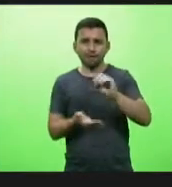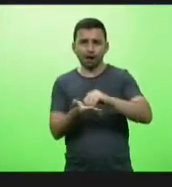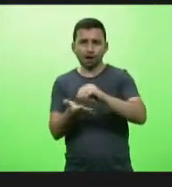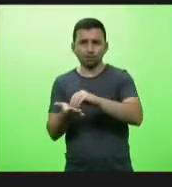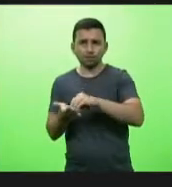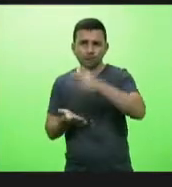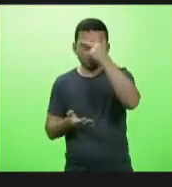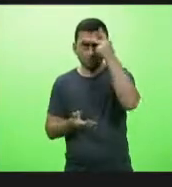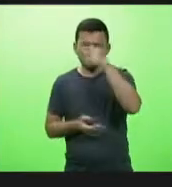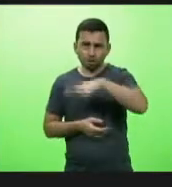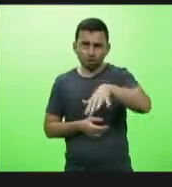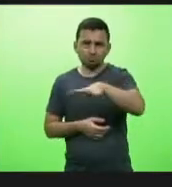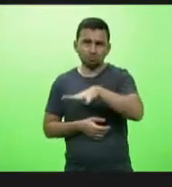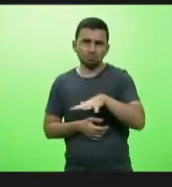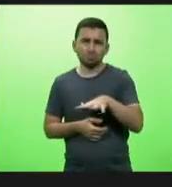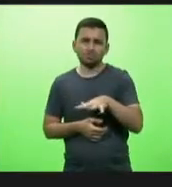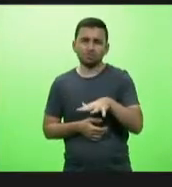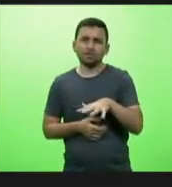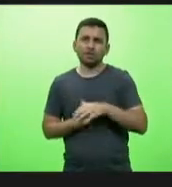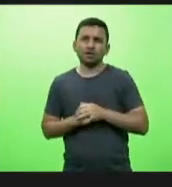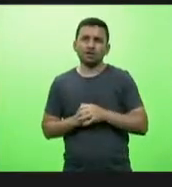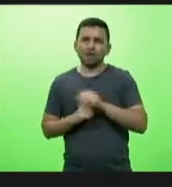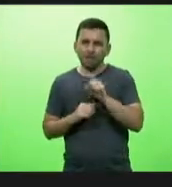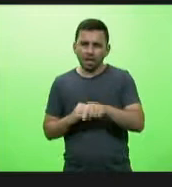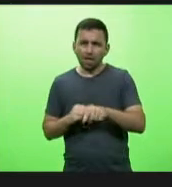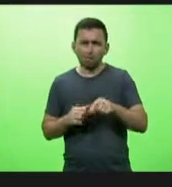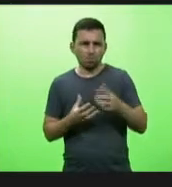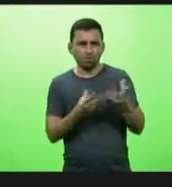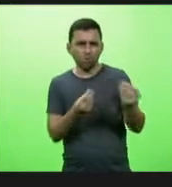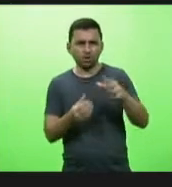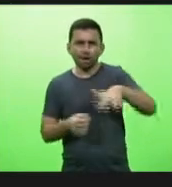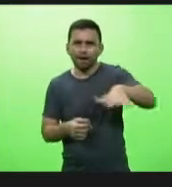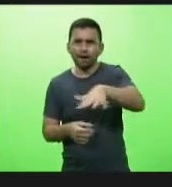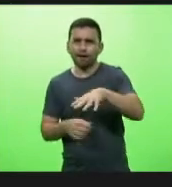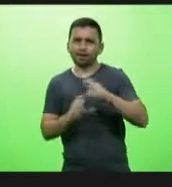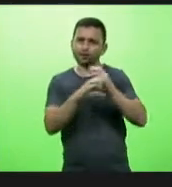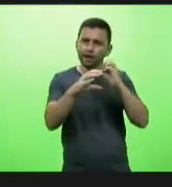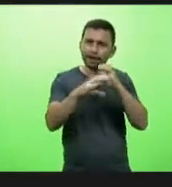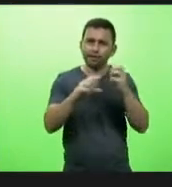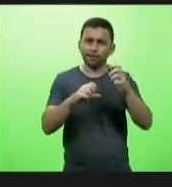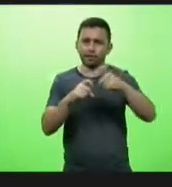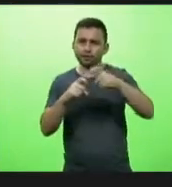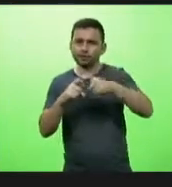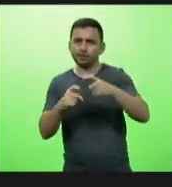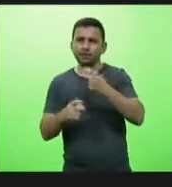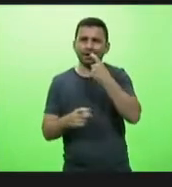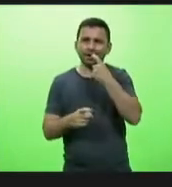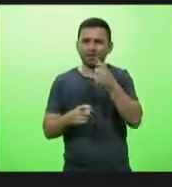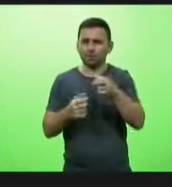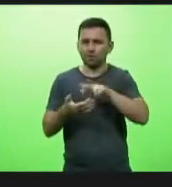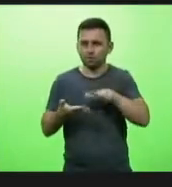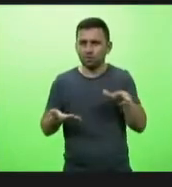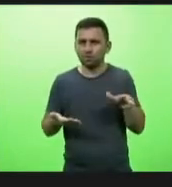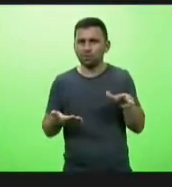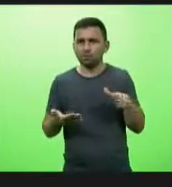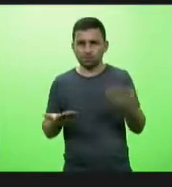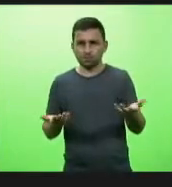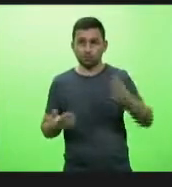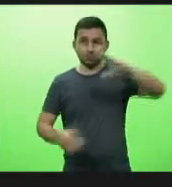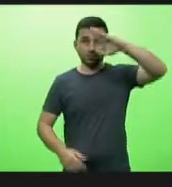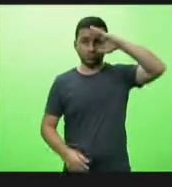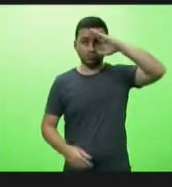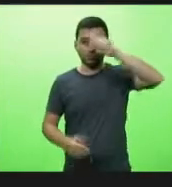pessoas, seja em várias áreas de engenharia, de medicina, de odonto, nós temos, mas o Exército tem